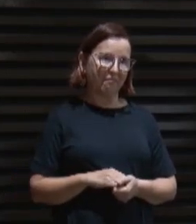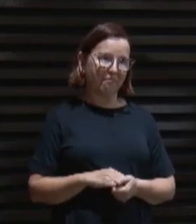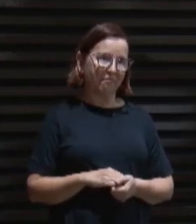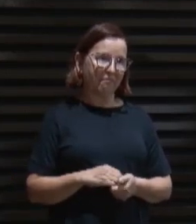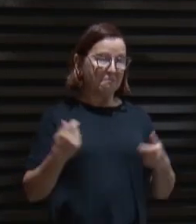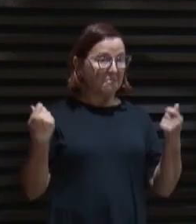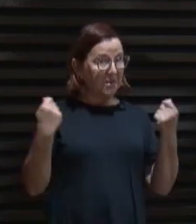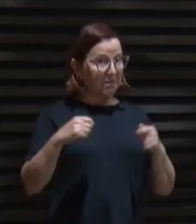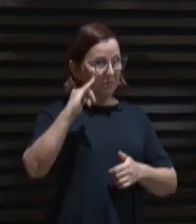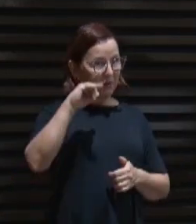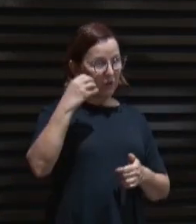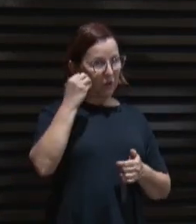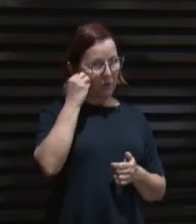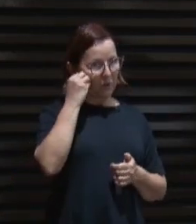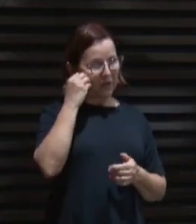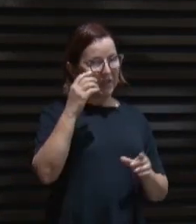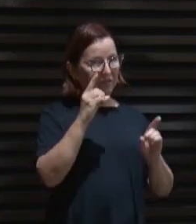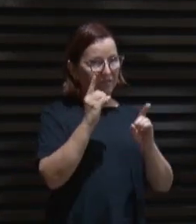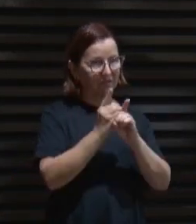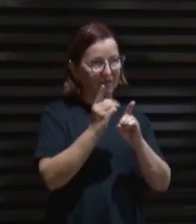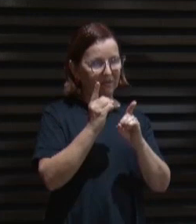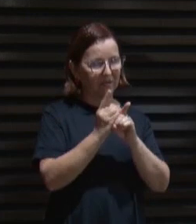Judas é o discípulo.